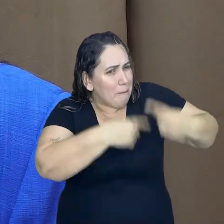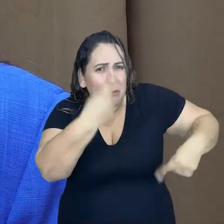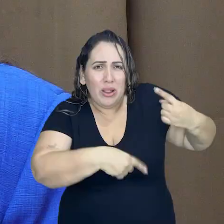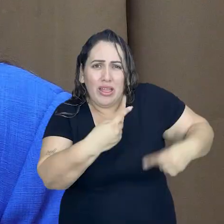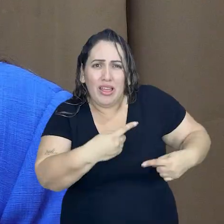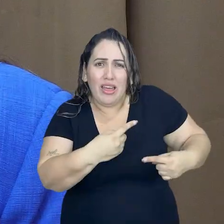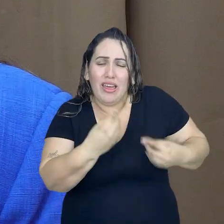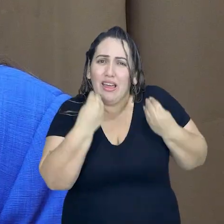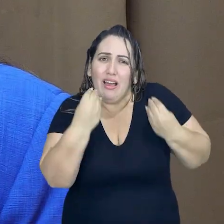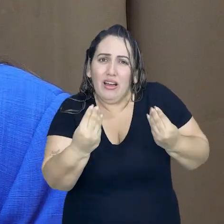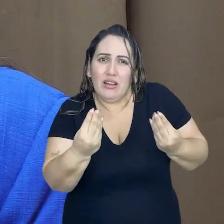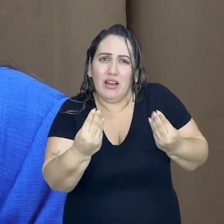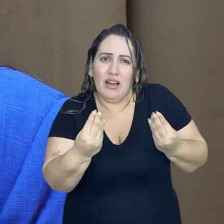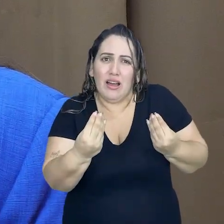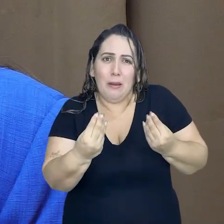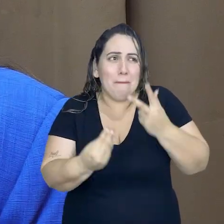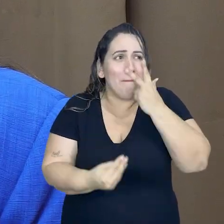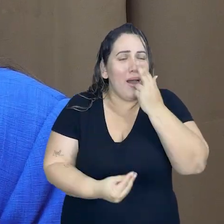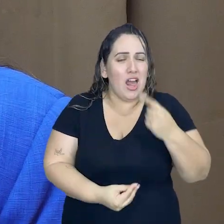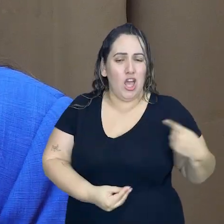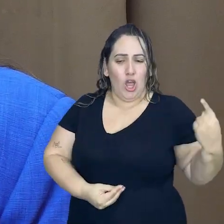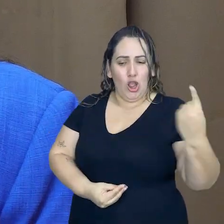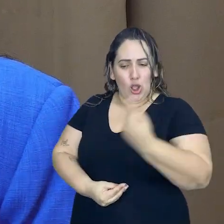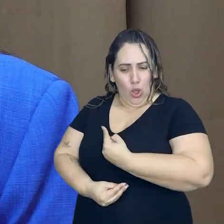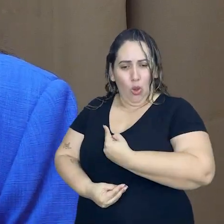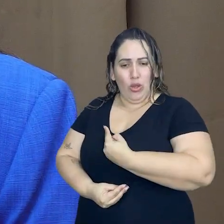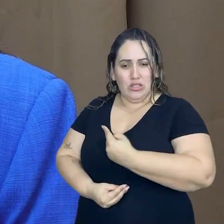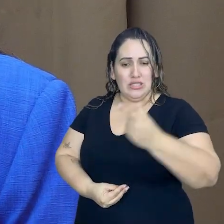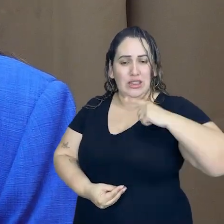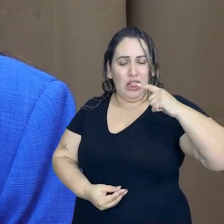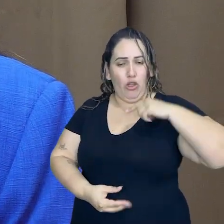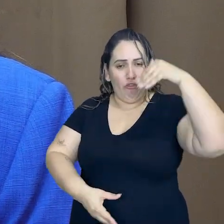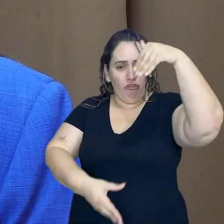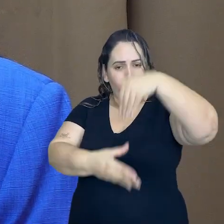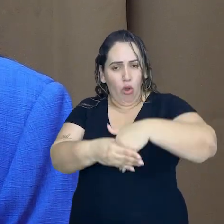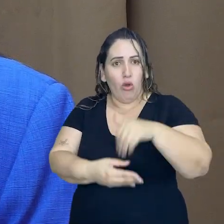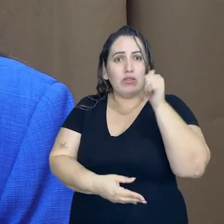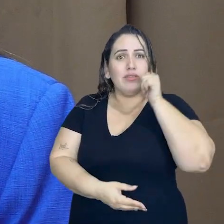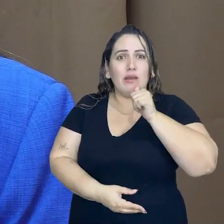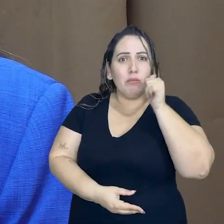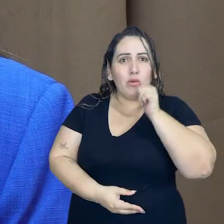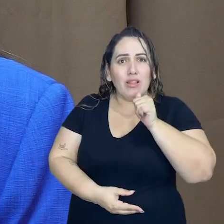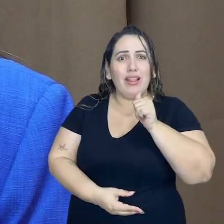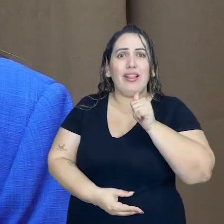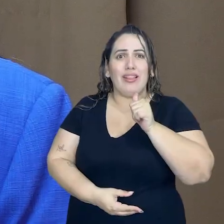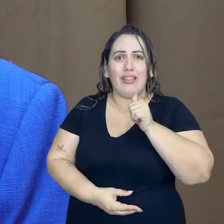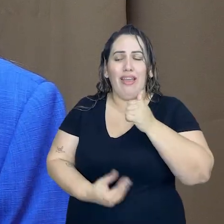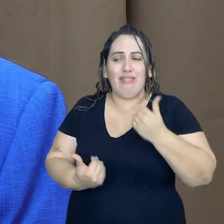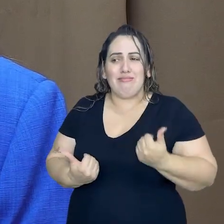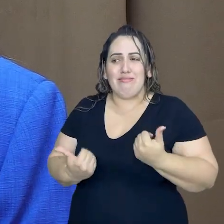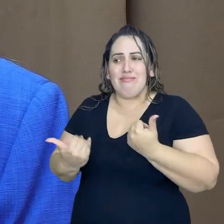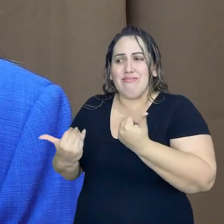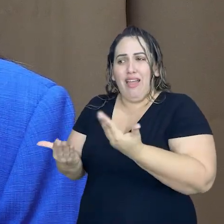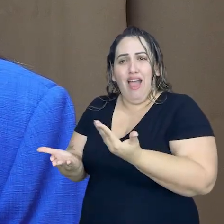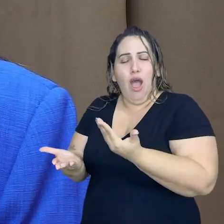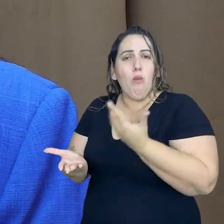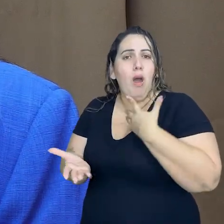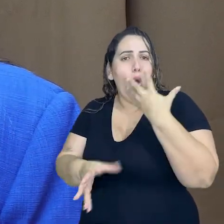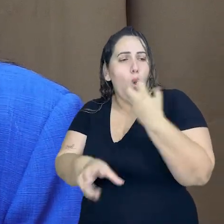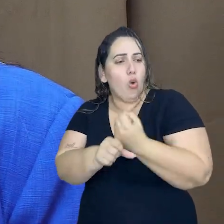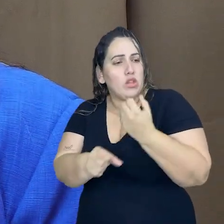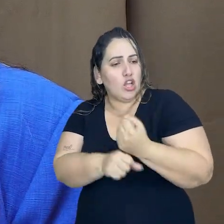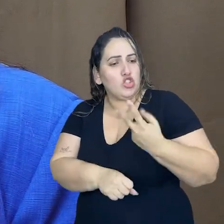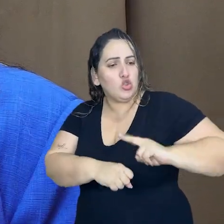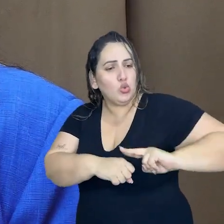também que o voto da mulher conte, seja uma contagem dupla, né? para fins